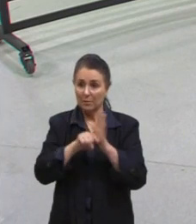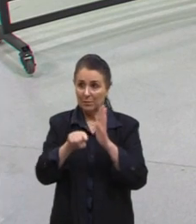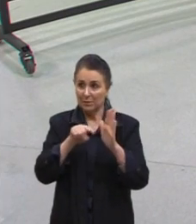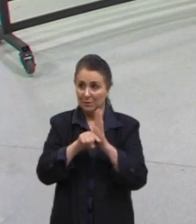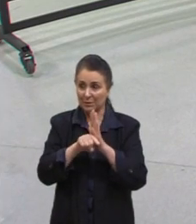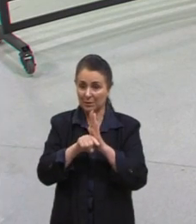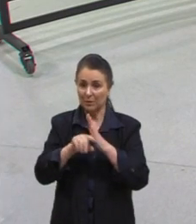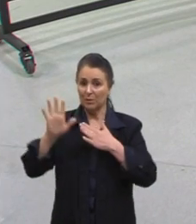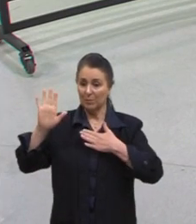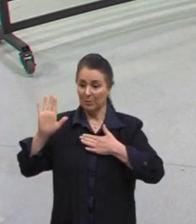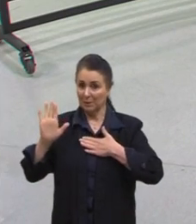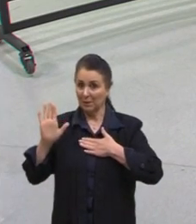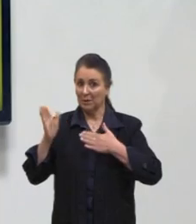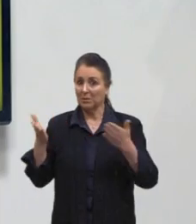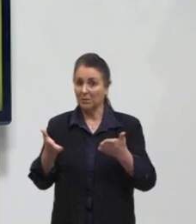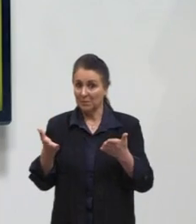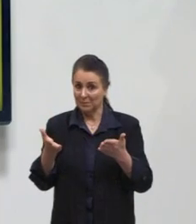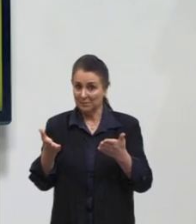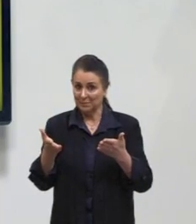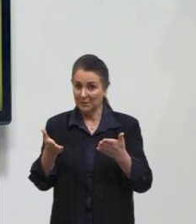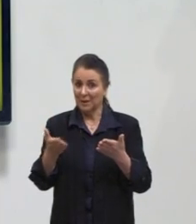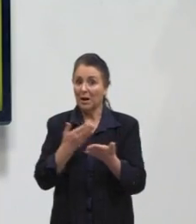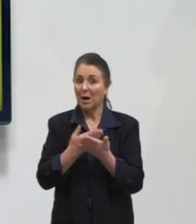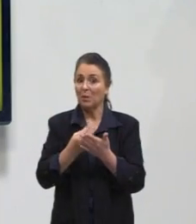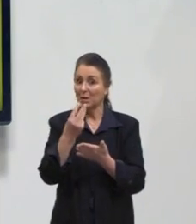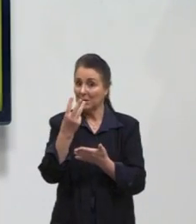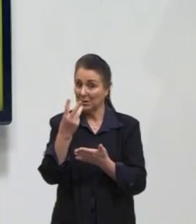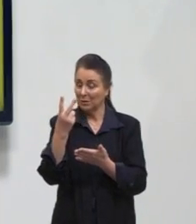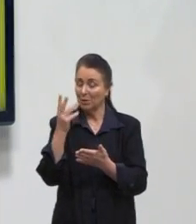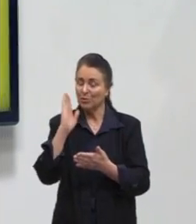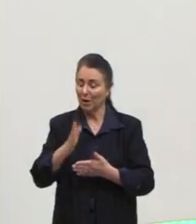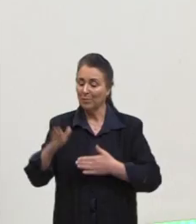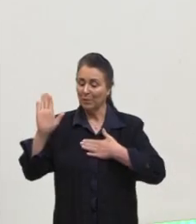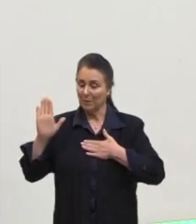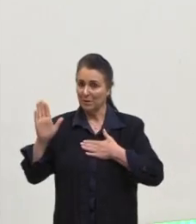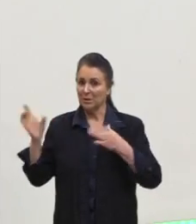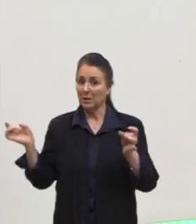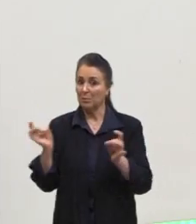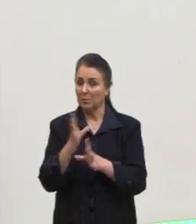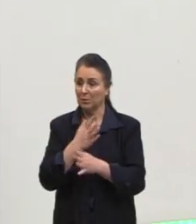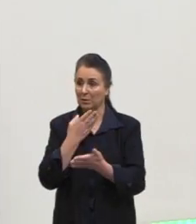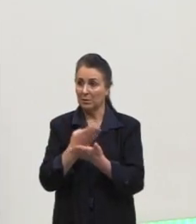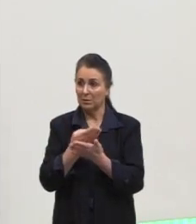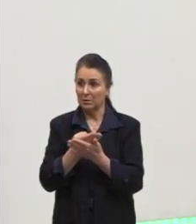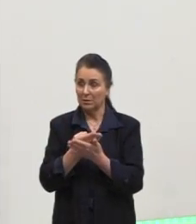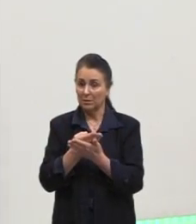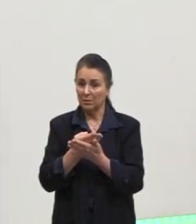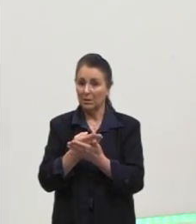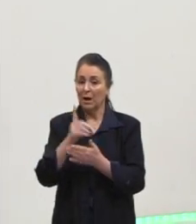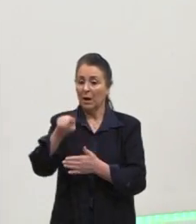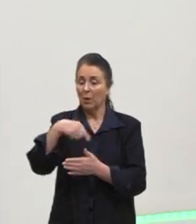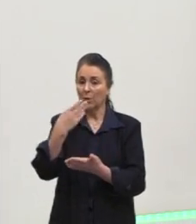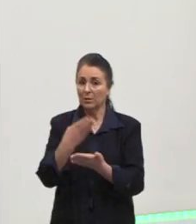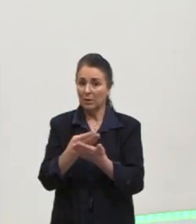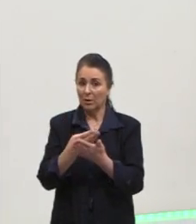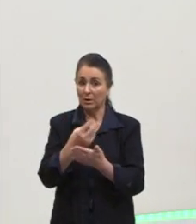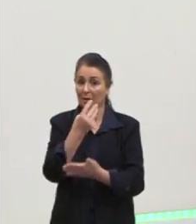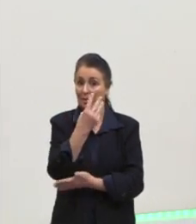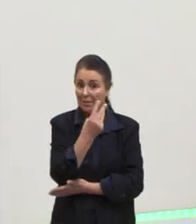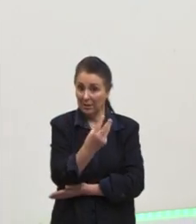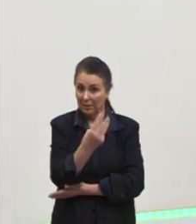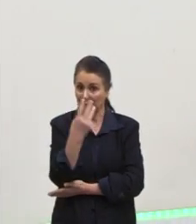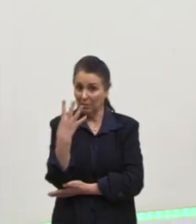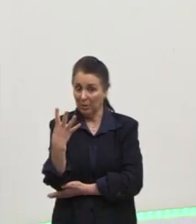já tô prometendo desde a última aula da aula 32 mas já tá prontinha aula lá tá gente a próxima aula de número 34